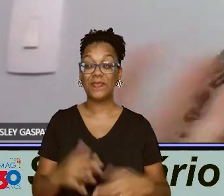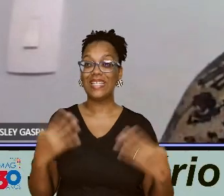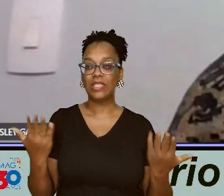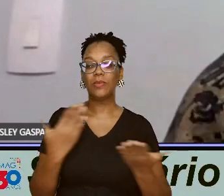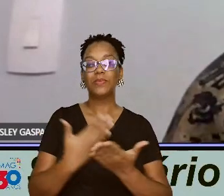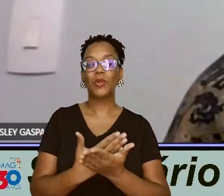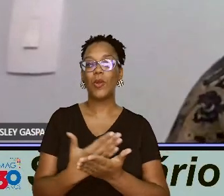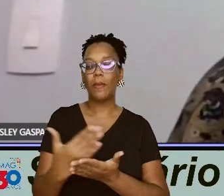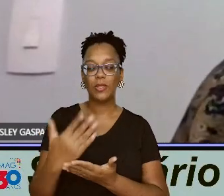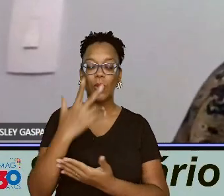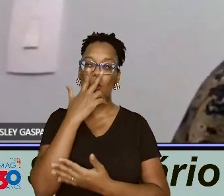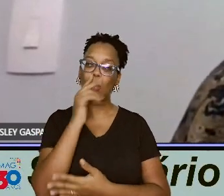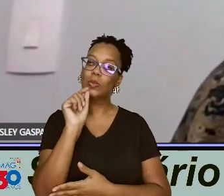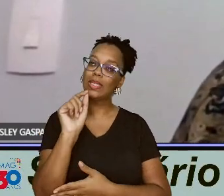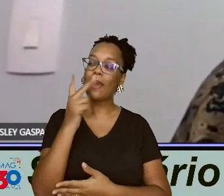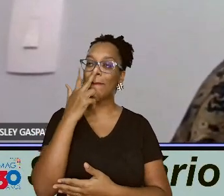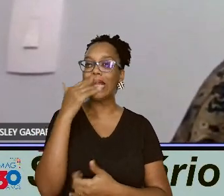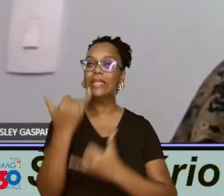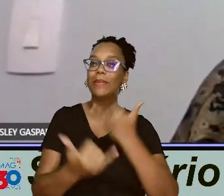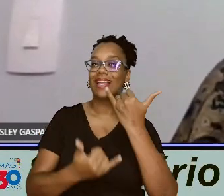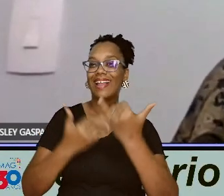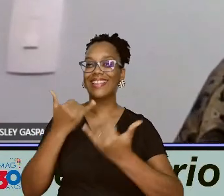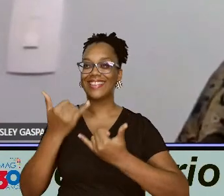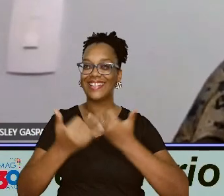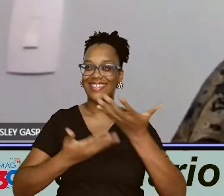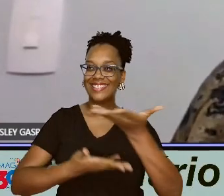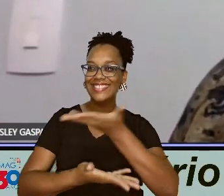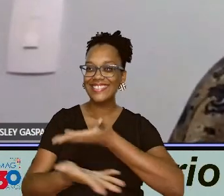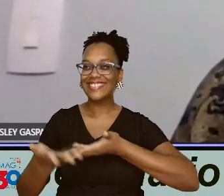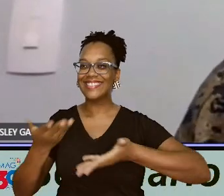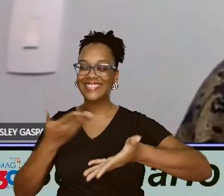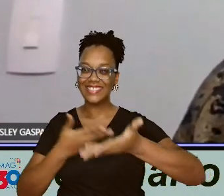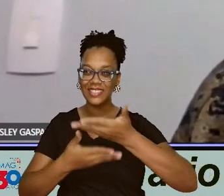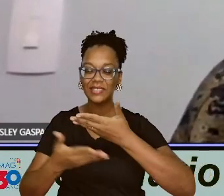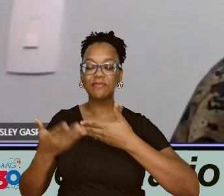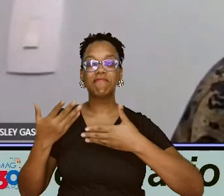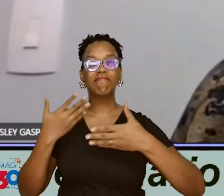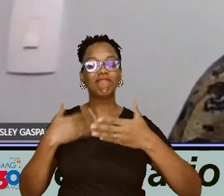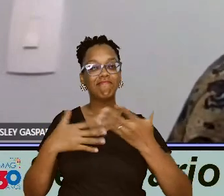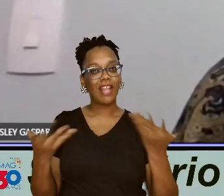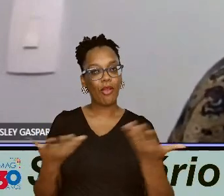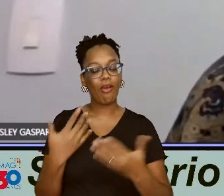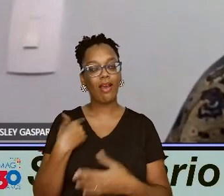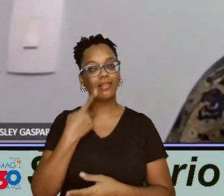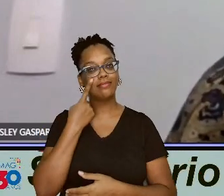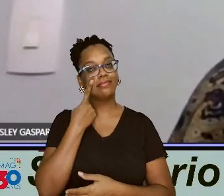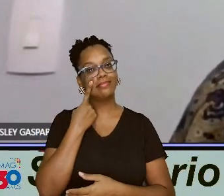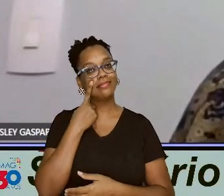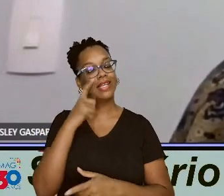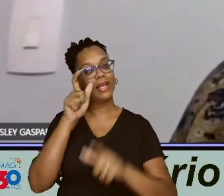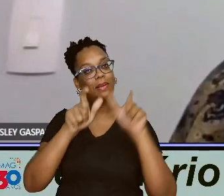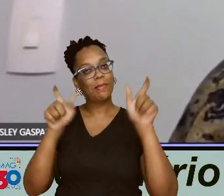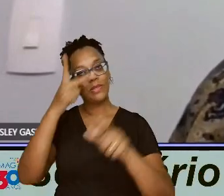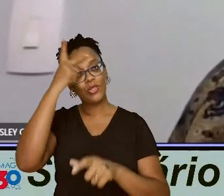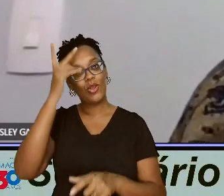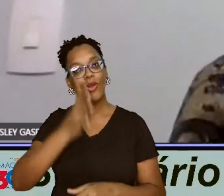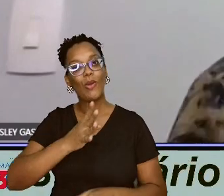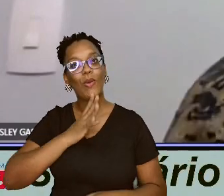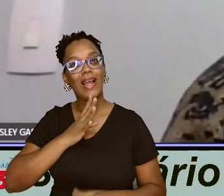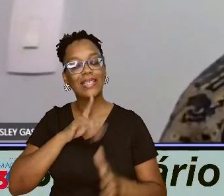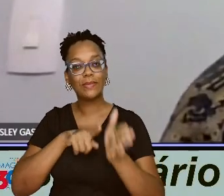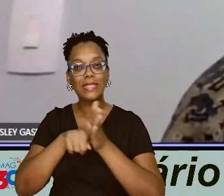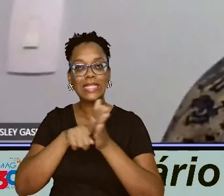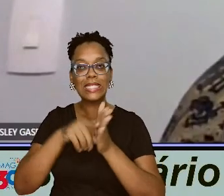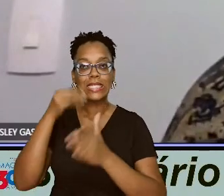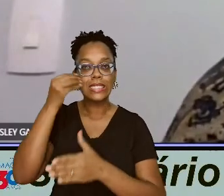eu acho, assim, numa brincadeira. E vendo agora as pessoas que conhecem pesquisa empírica